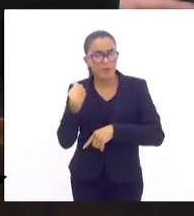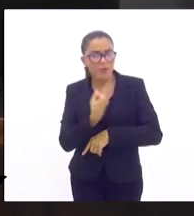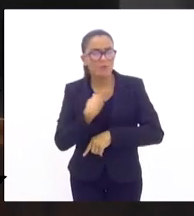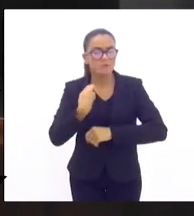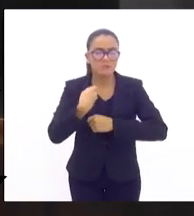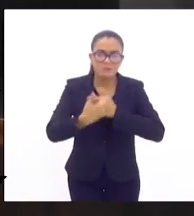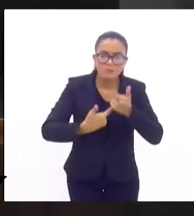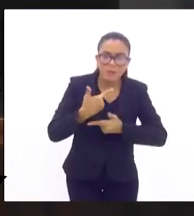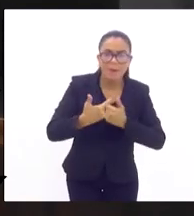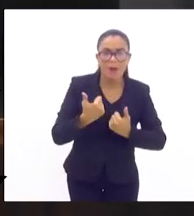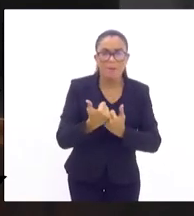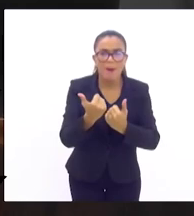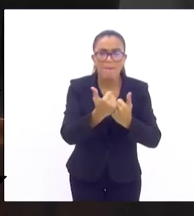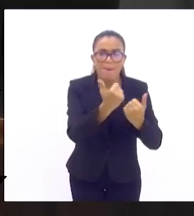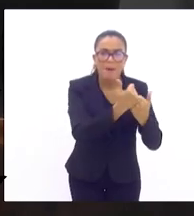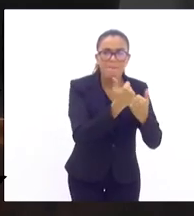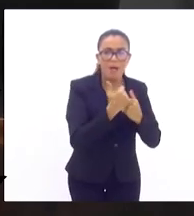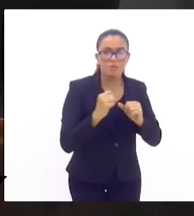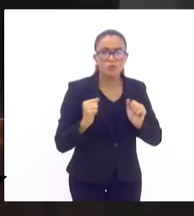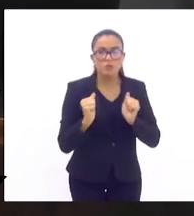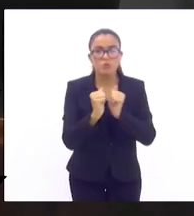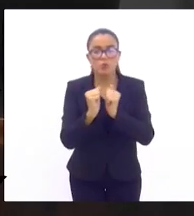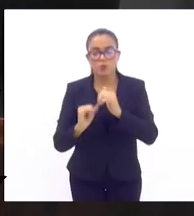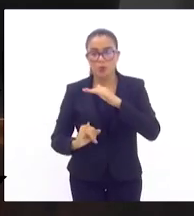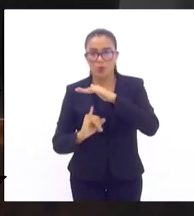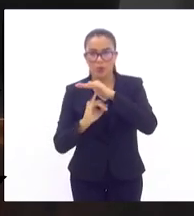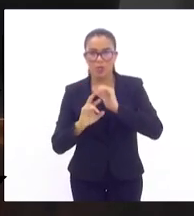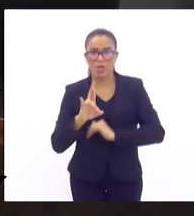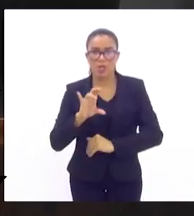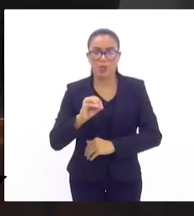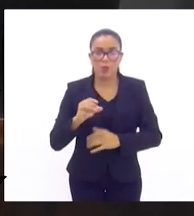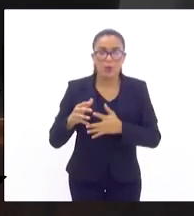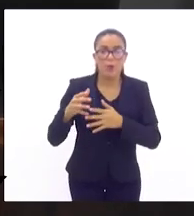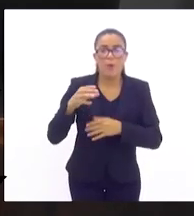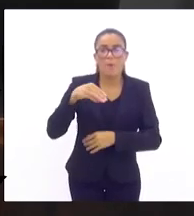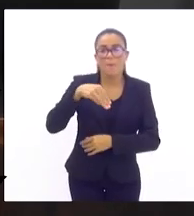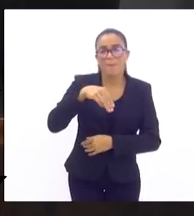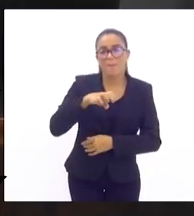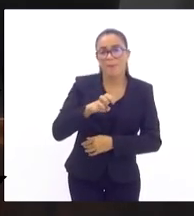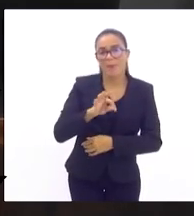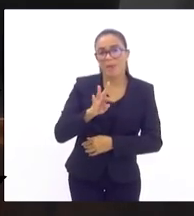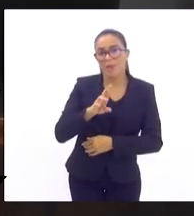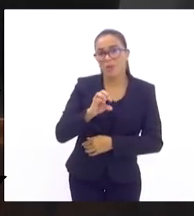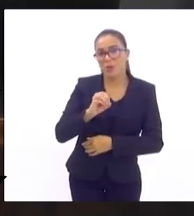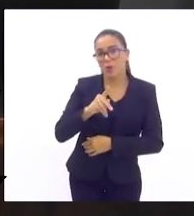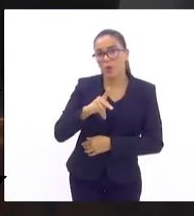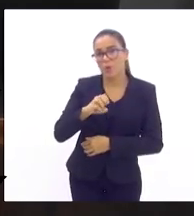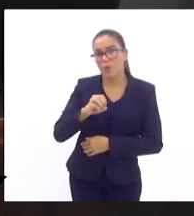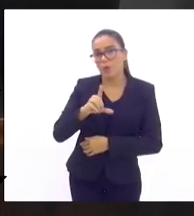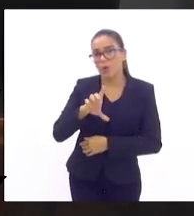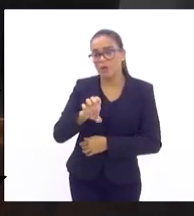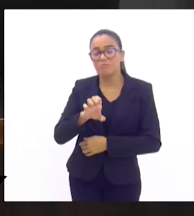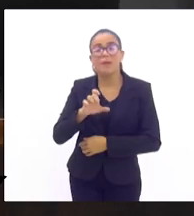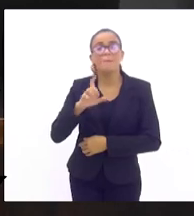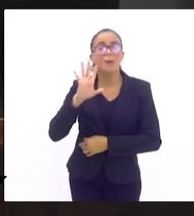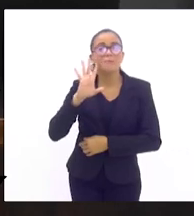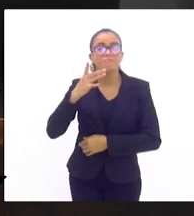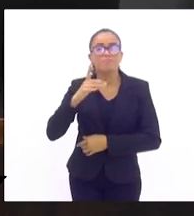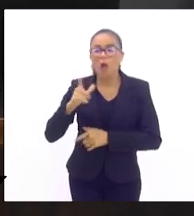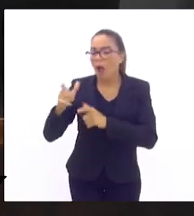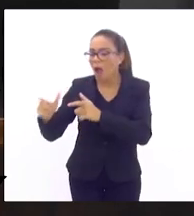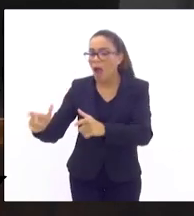de cooperação junto com o Instituto Rio Metrópole para definir quais são as áreas que serão